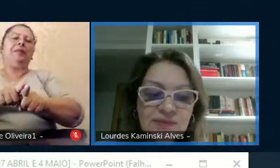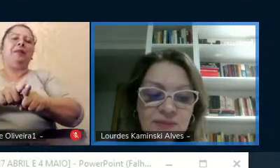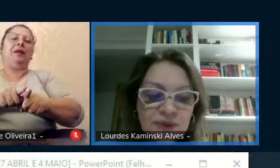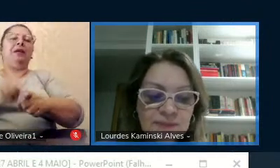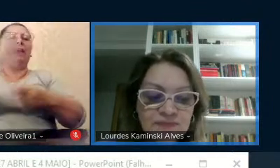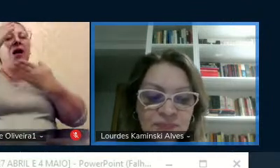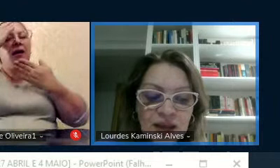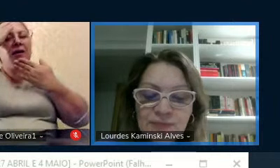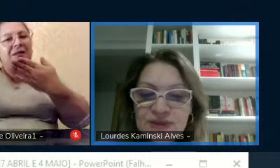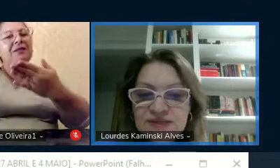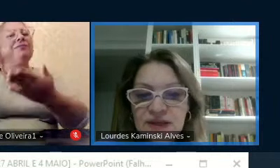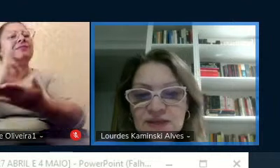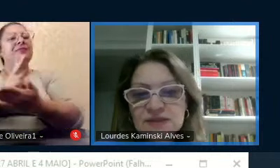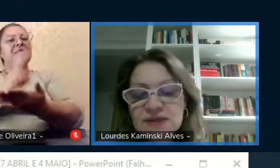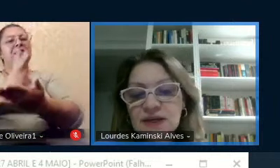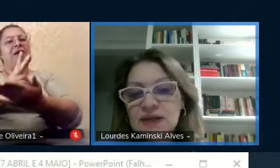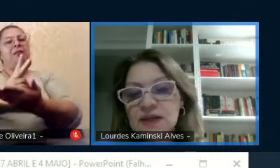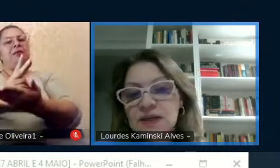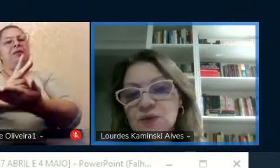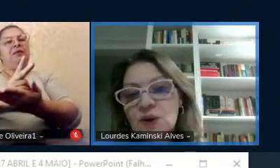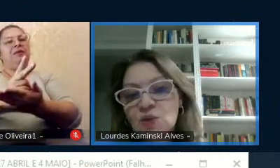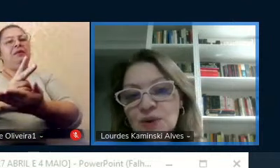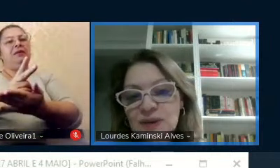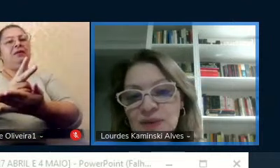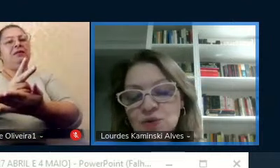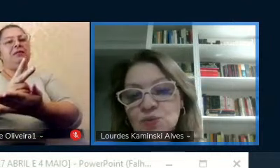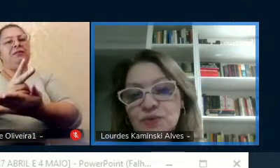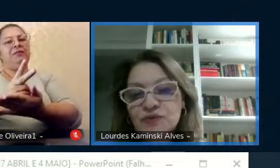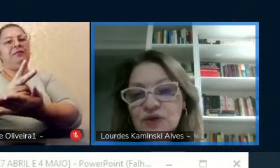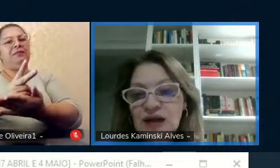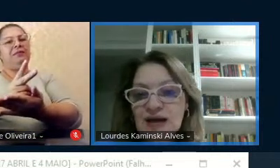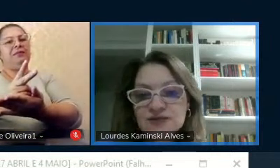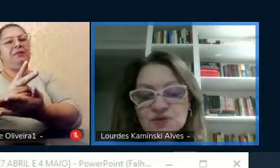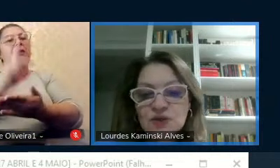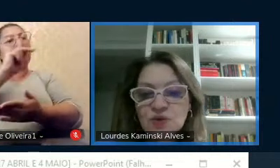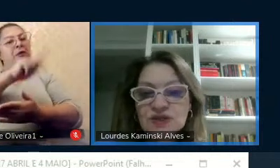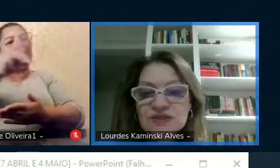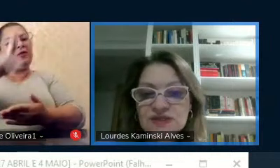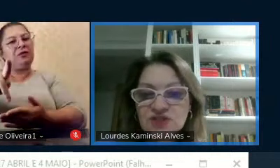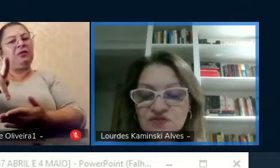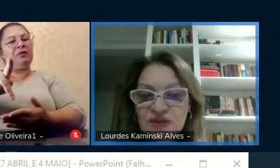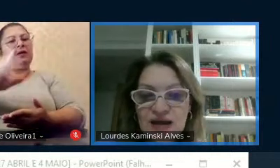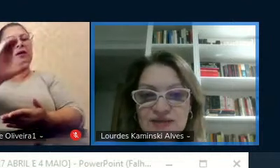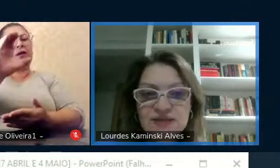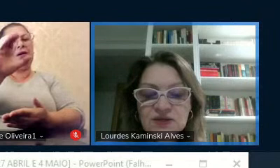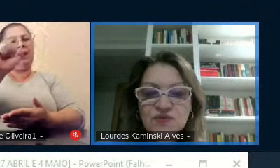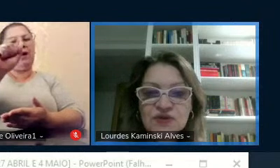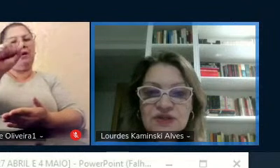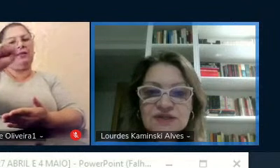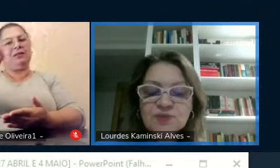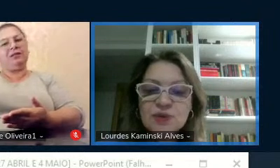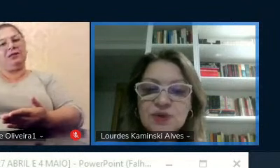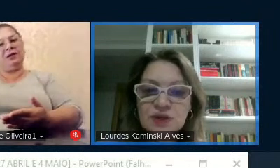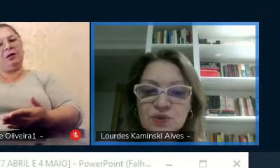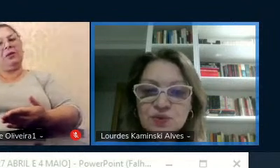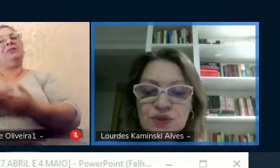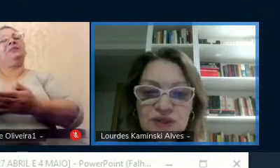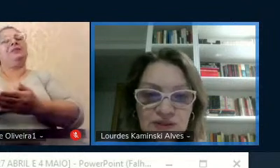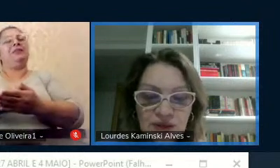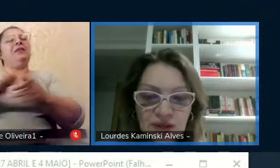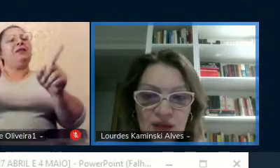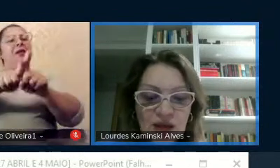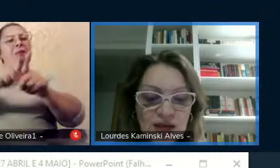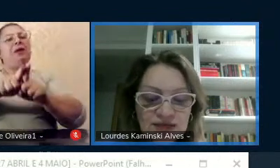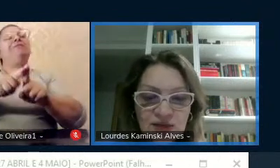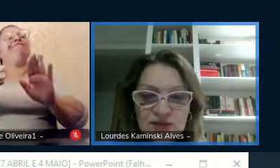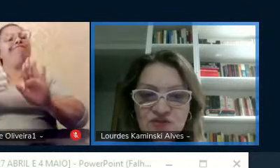agradecer sempre a presença e o acompanhamento do professor Cássio em todas as atividades aqui ofertadas pelo NEADUNI